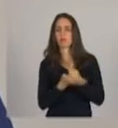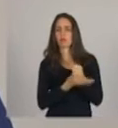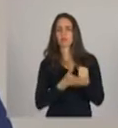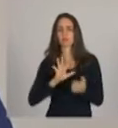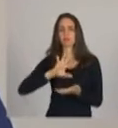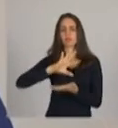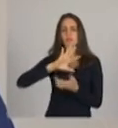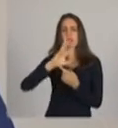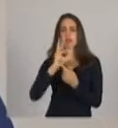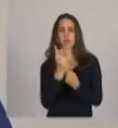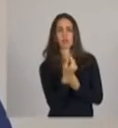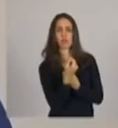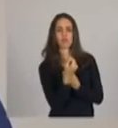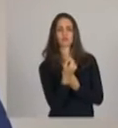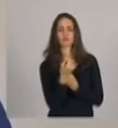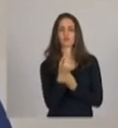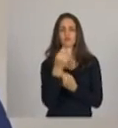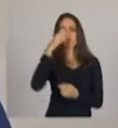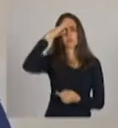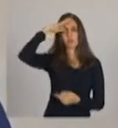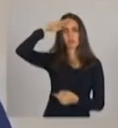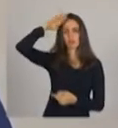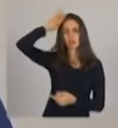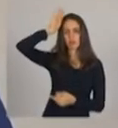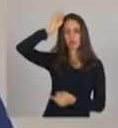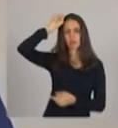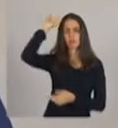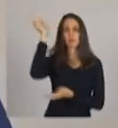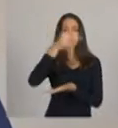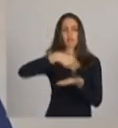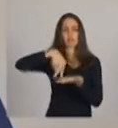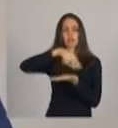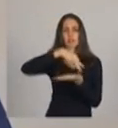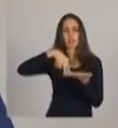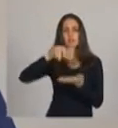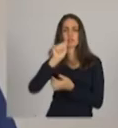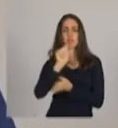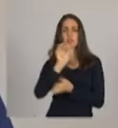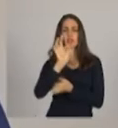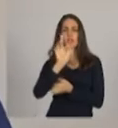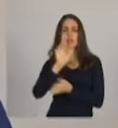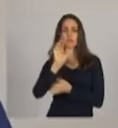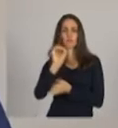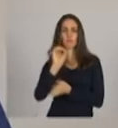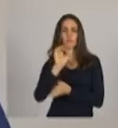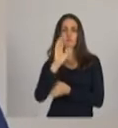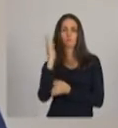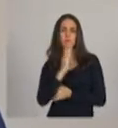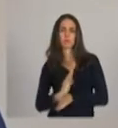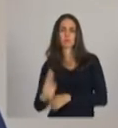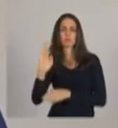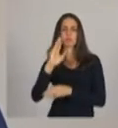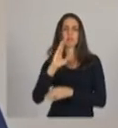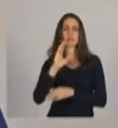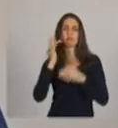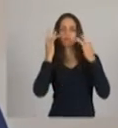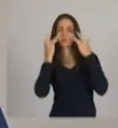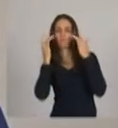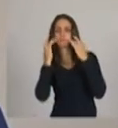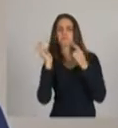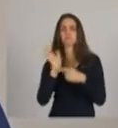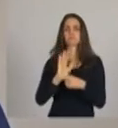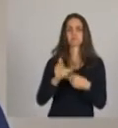da dança afro-brasileira cênica. Ela trabalhou também com